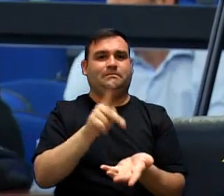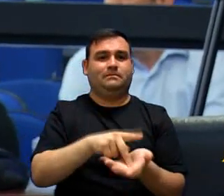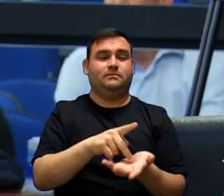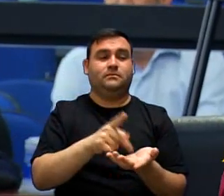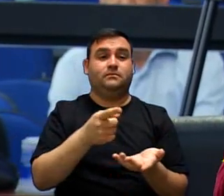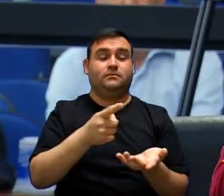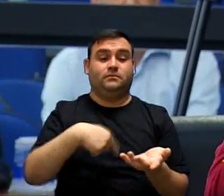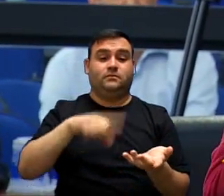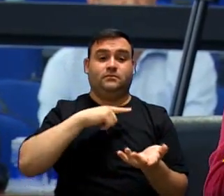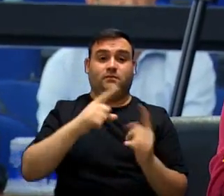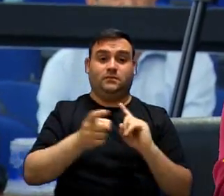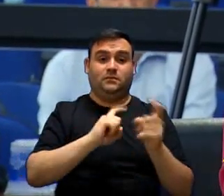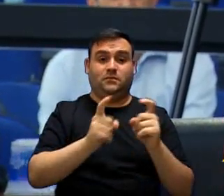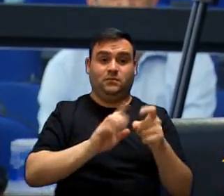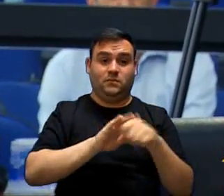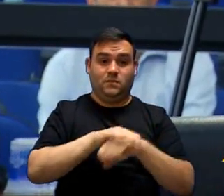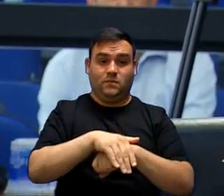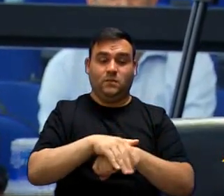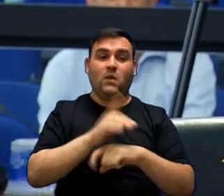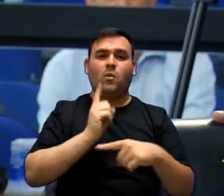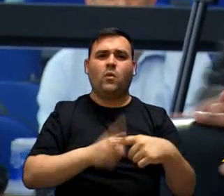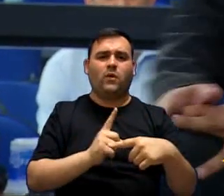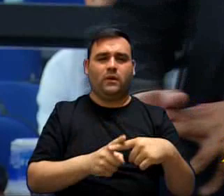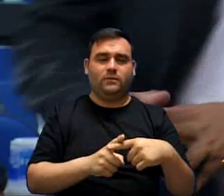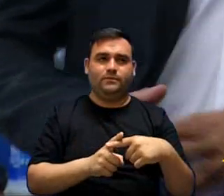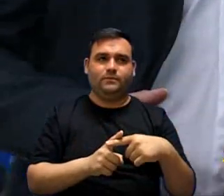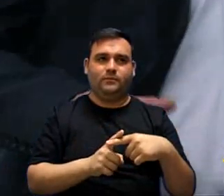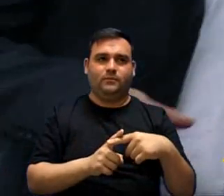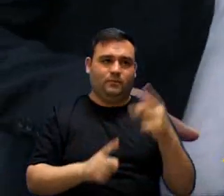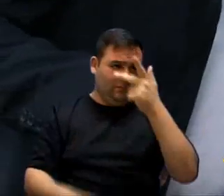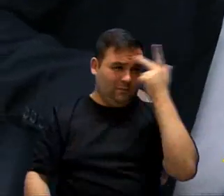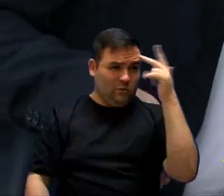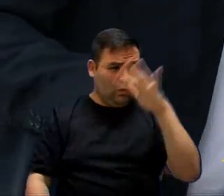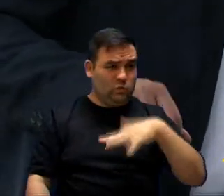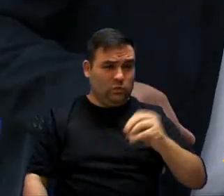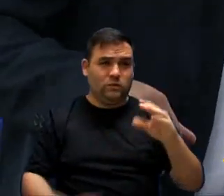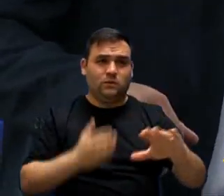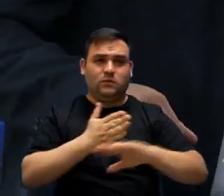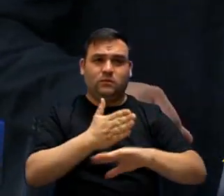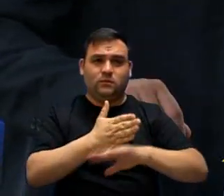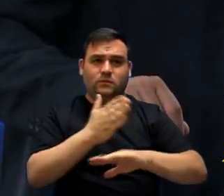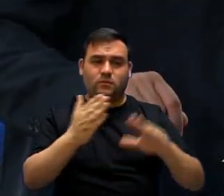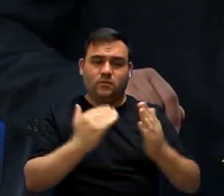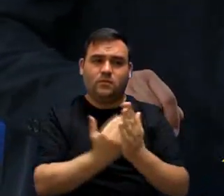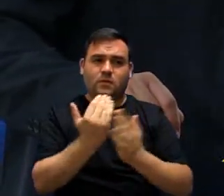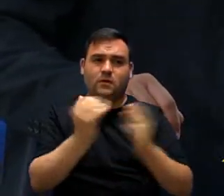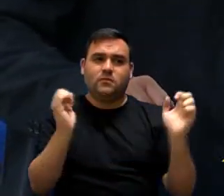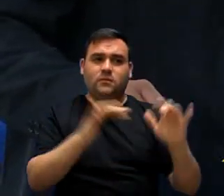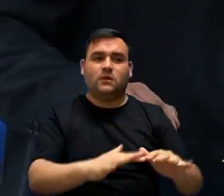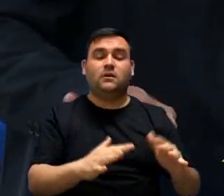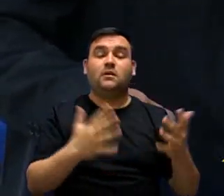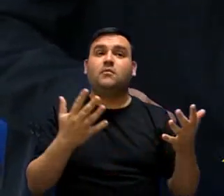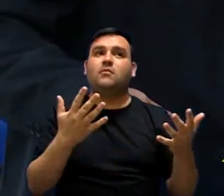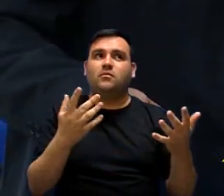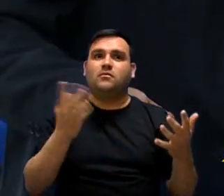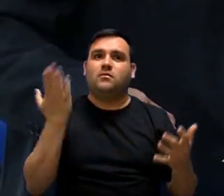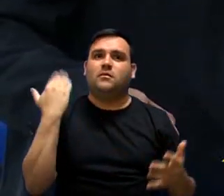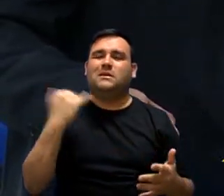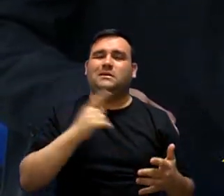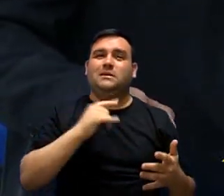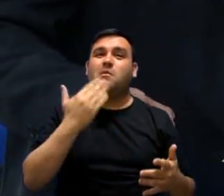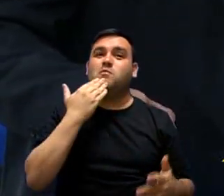Nós fizemos as sessões noturnas em razão de que o povo participasse mais. Uma e à tarde, tá? Era